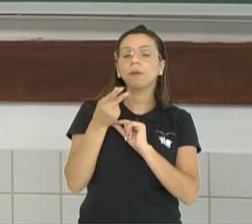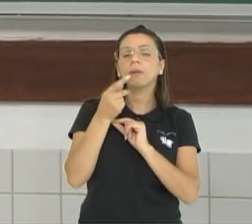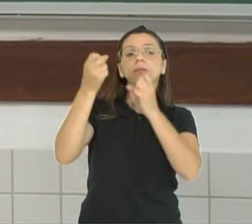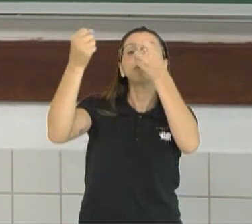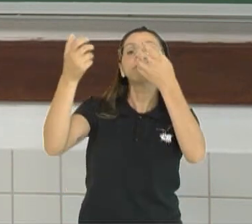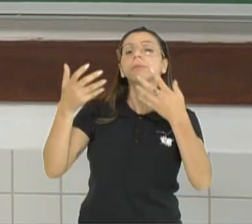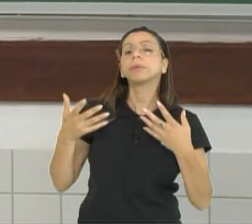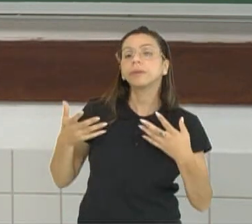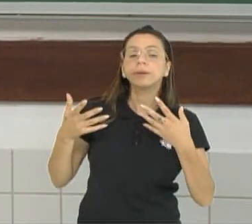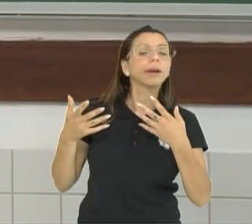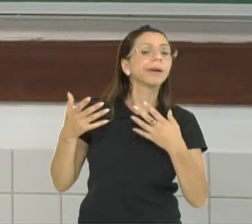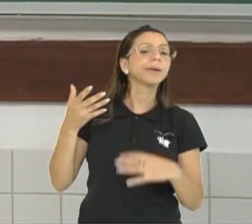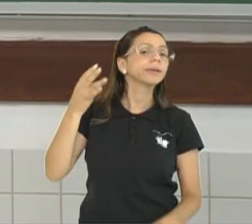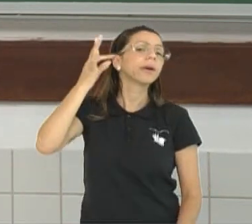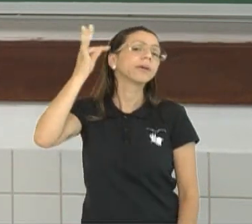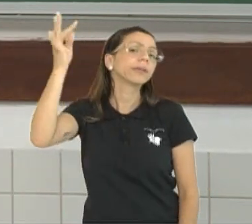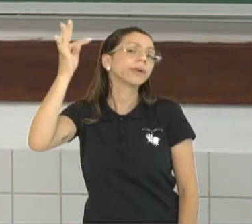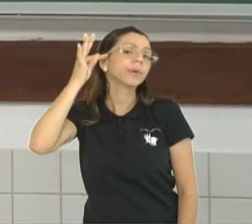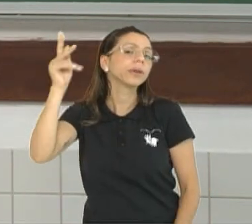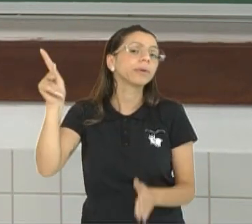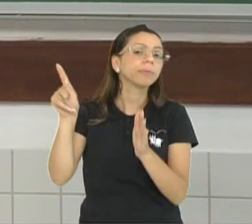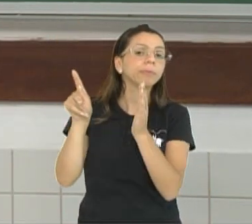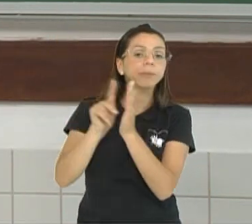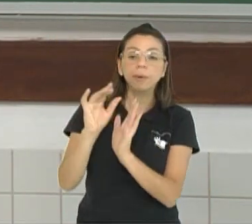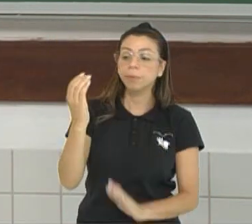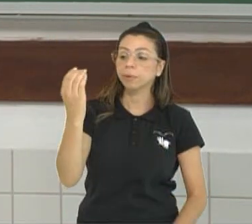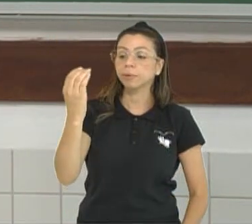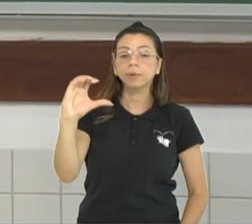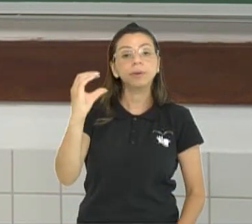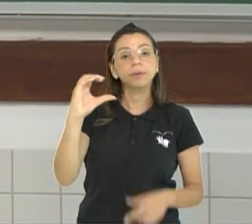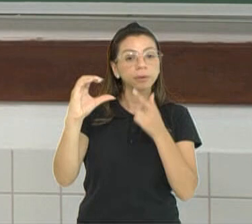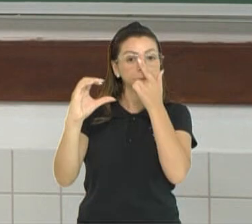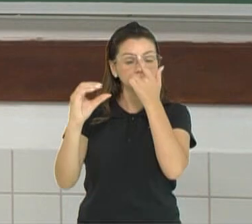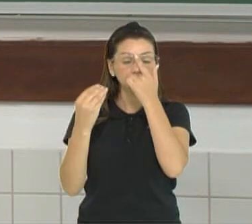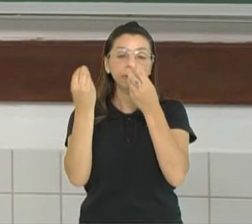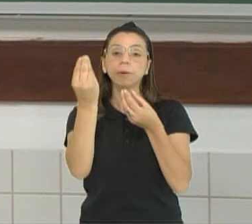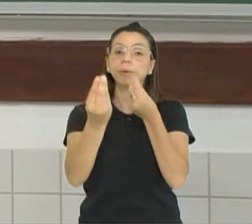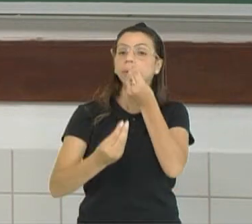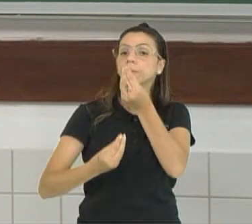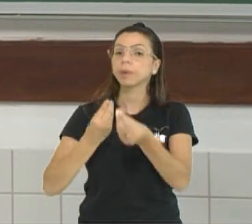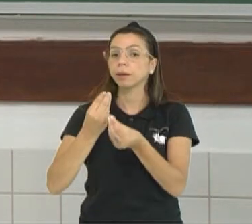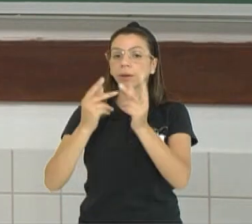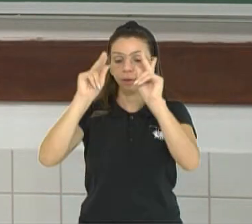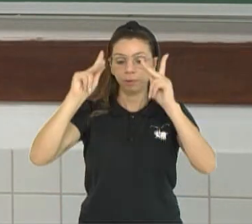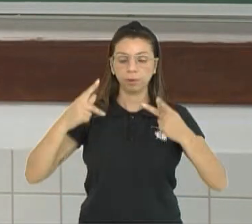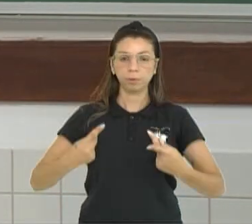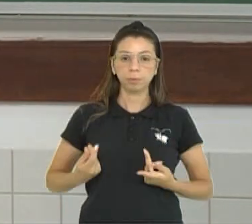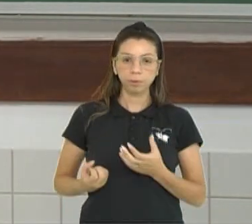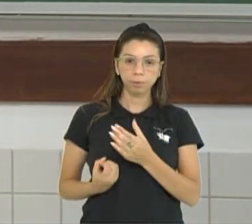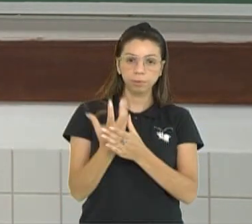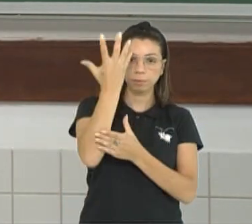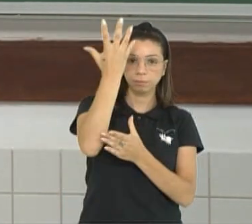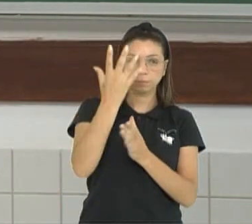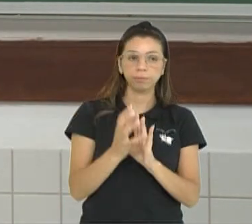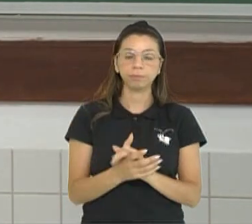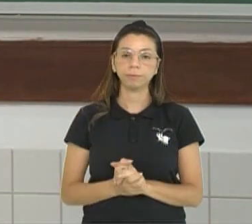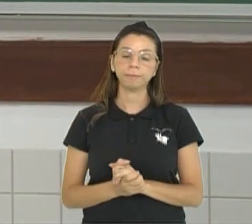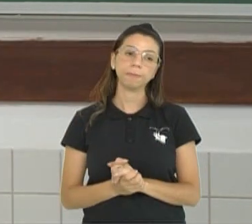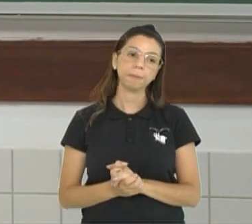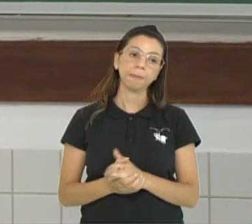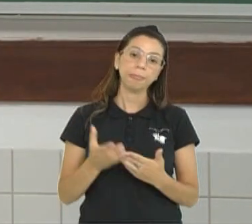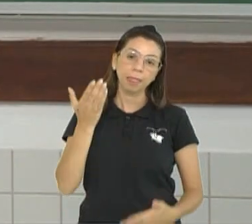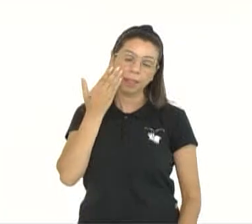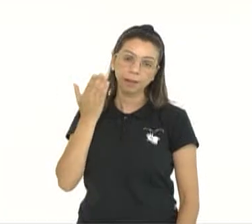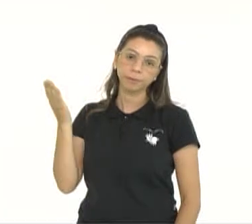Quais são as teorias científicas que vão dizer como o homem surgiu? E é nessa que a gente chega